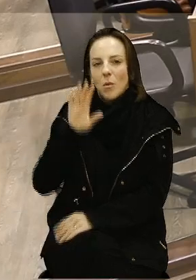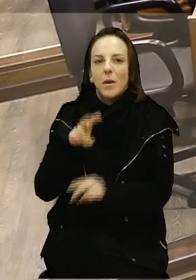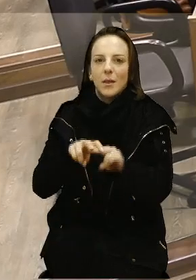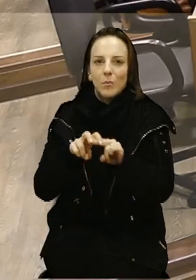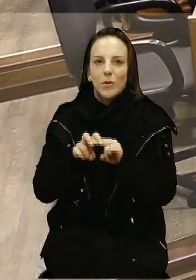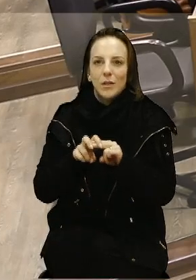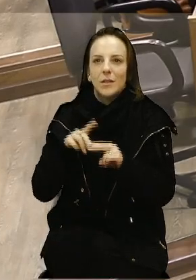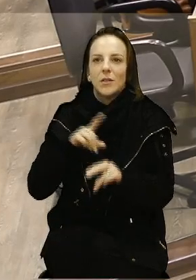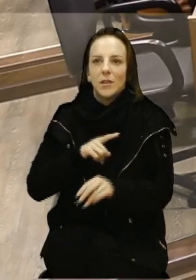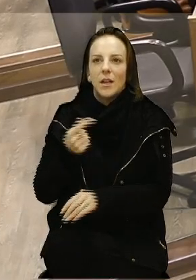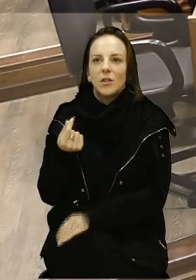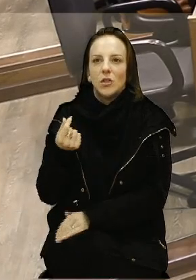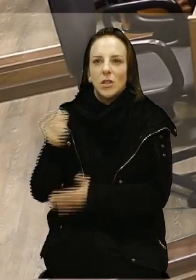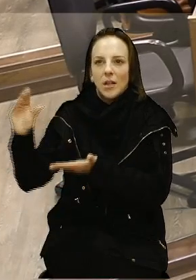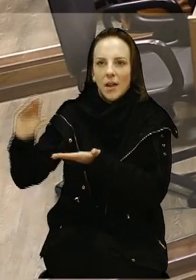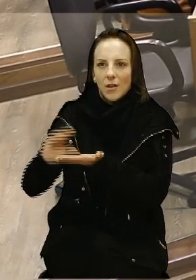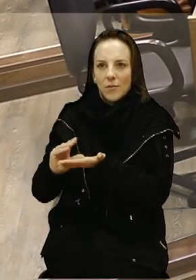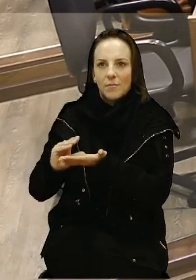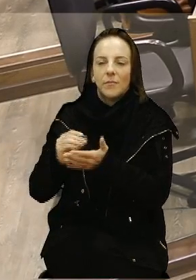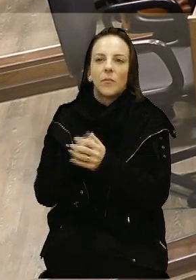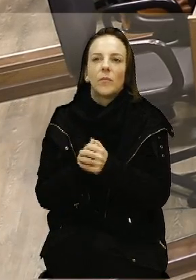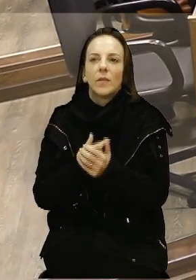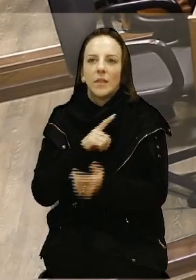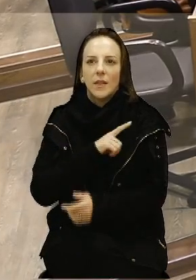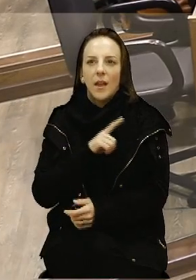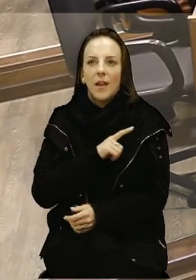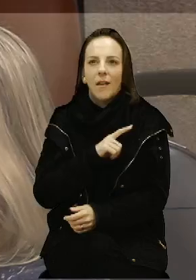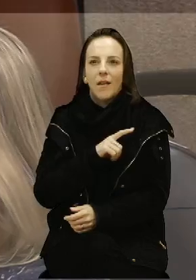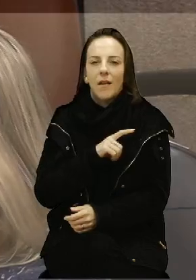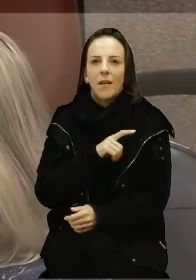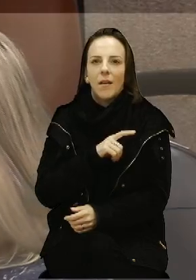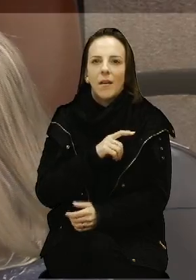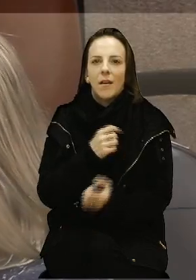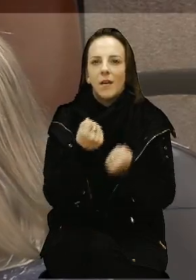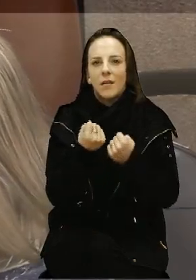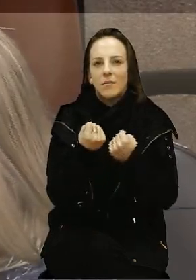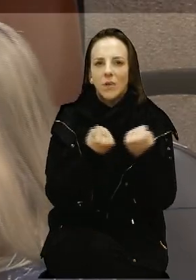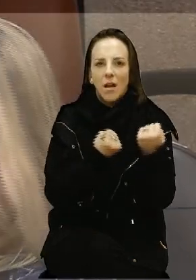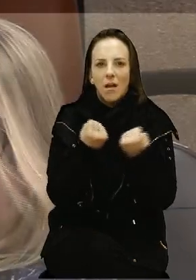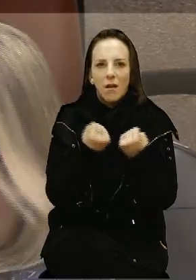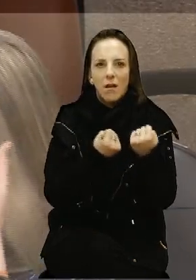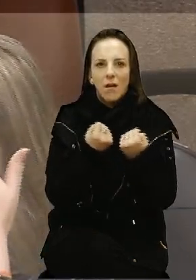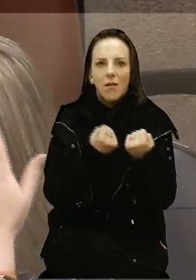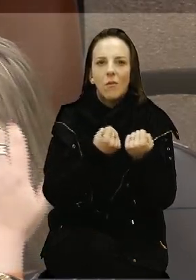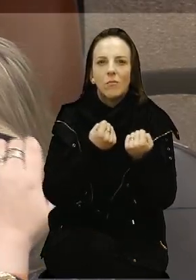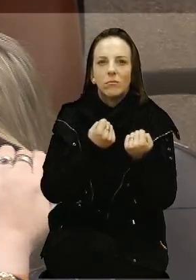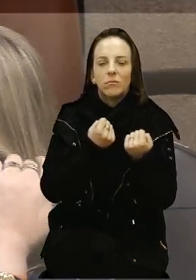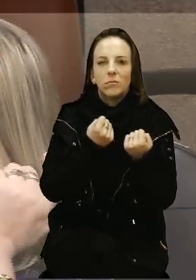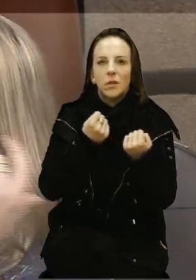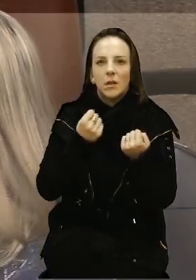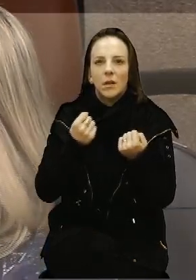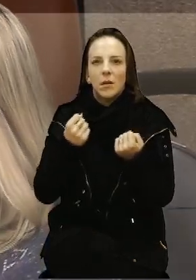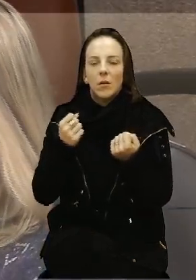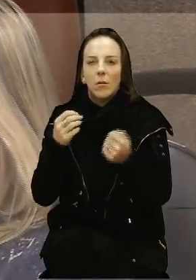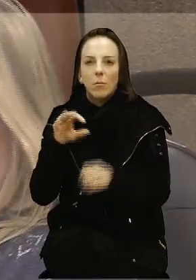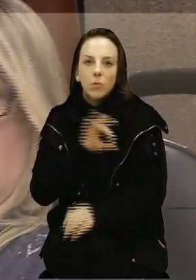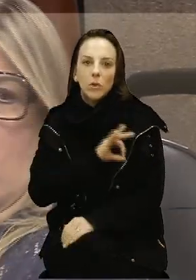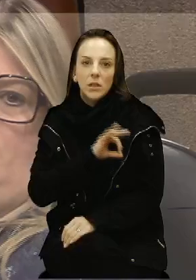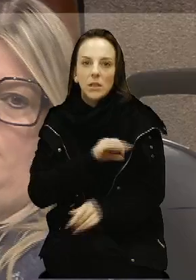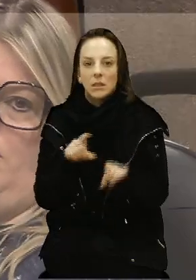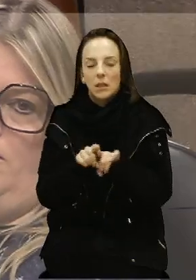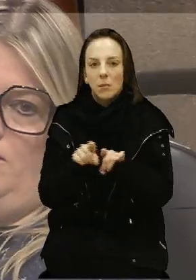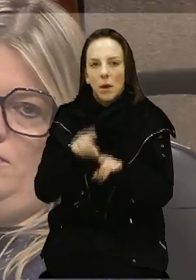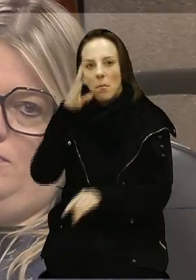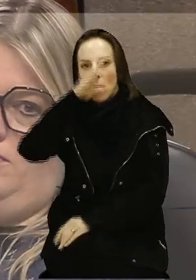Nós temos aí viaturas para a Brigada Militar, não sei se para os bombeiros tem, mas que não foram distribuídos ainda